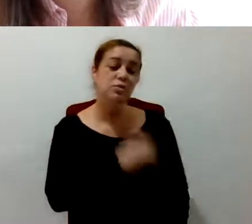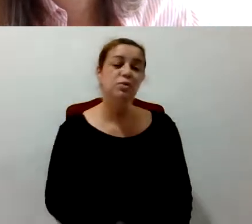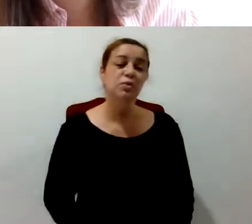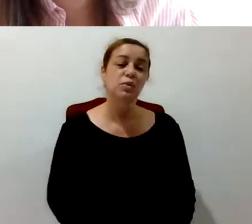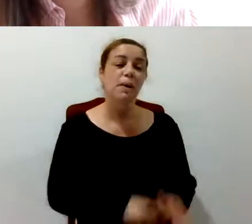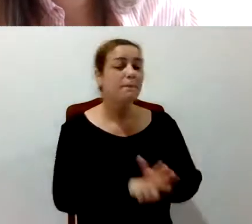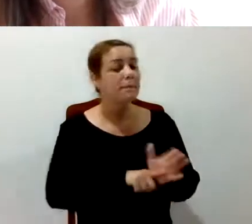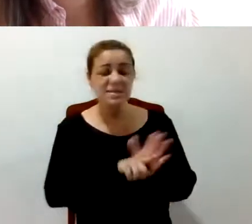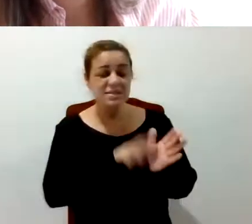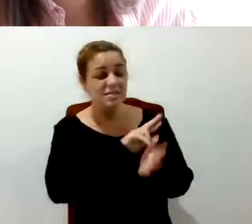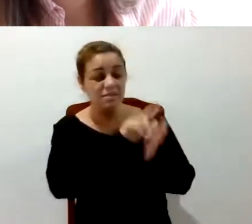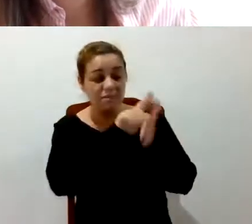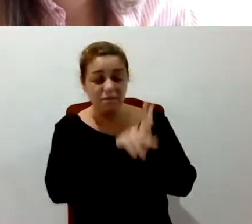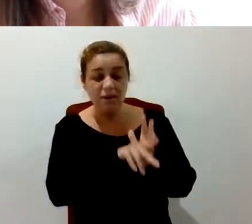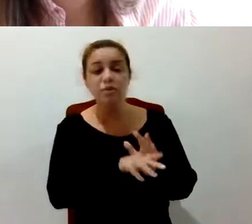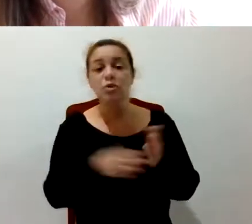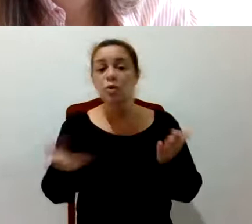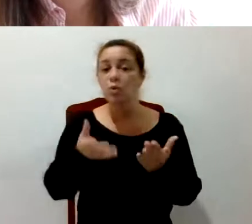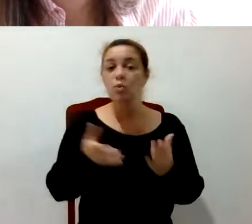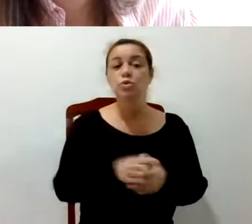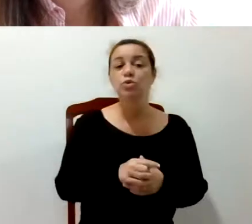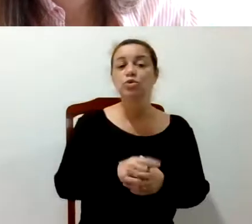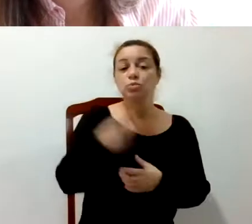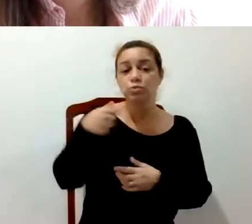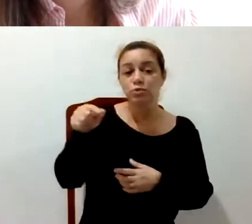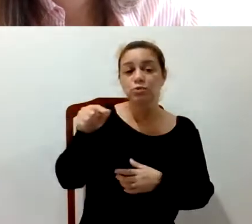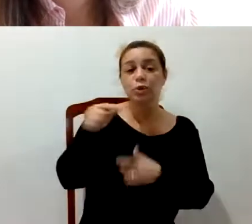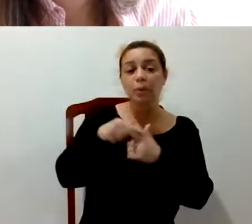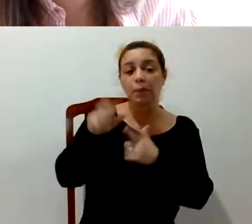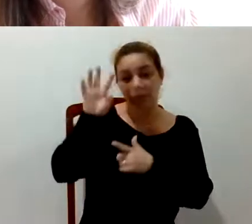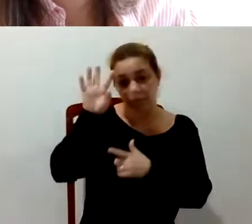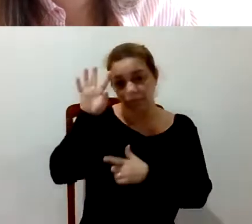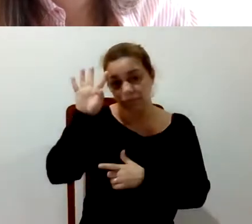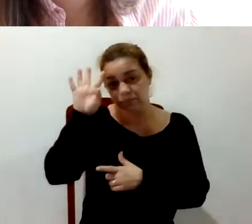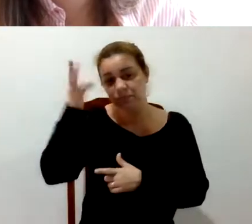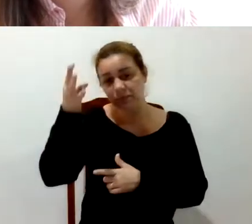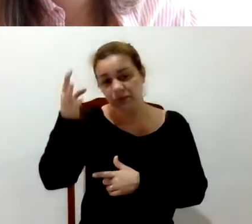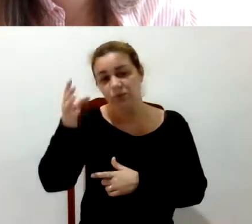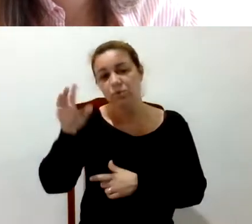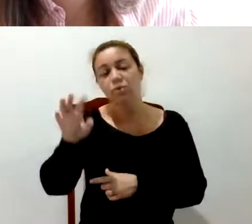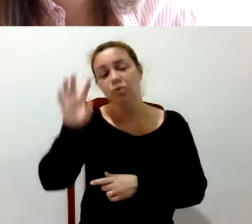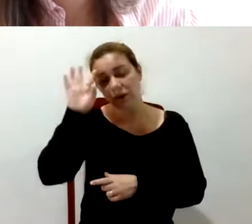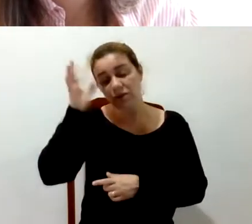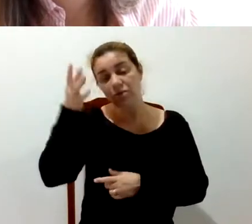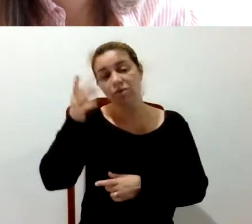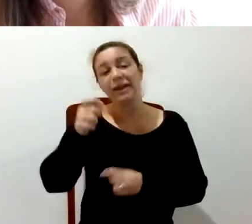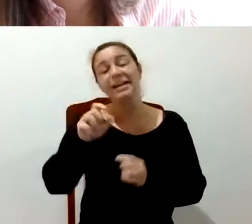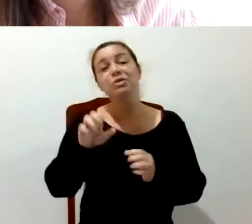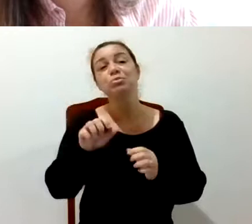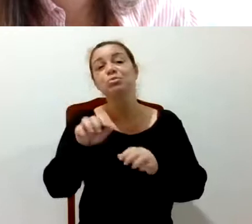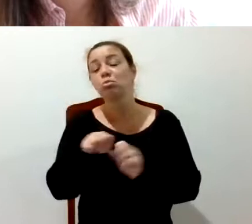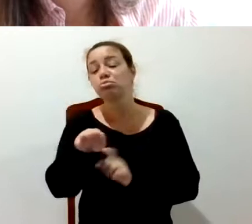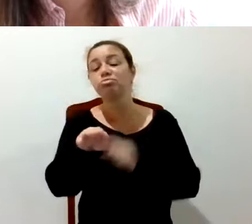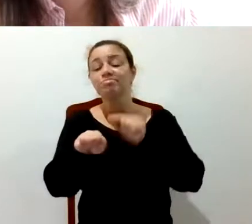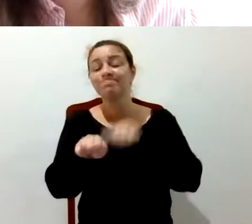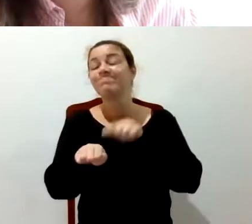né. Hoje eu fui resolver uma coisa, né, e fiquei preso no trânsito. Quando eu te mandei aquela mensagem, falando,